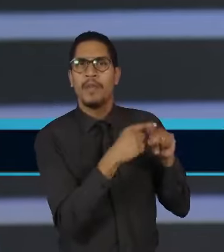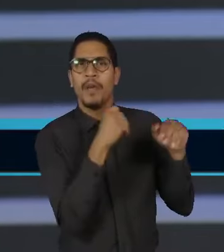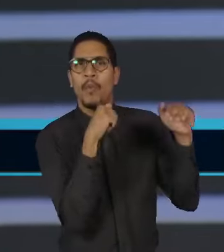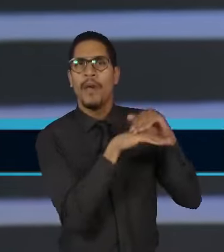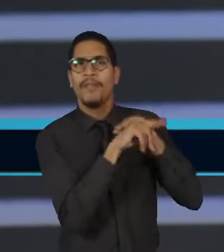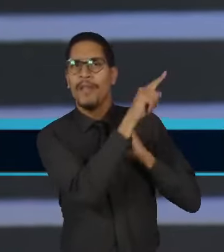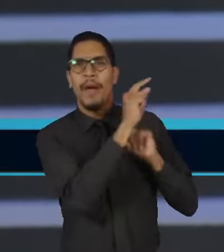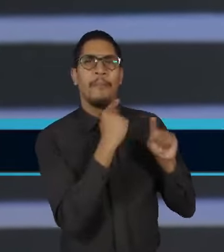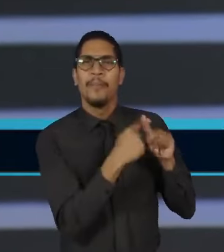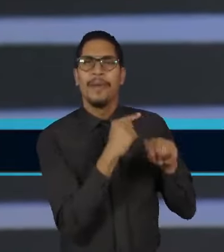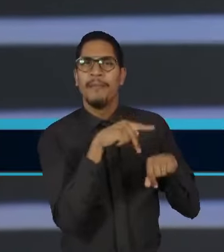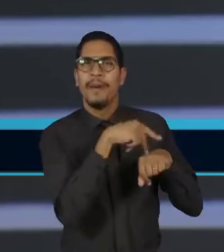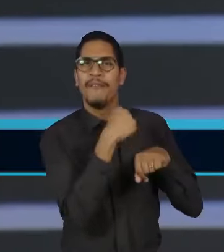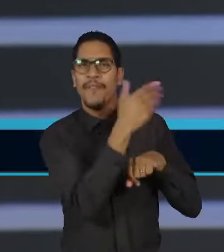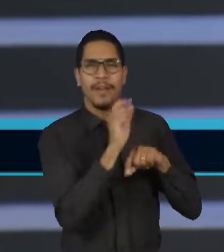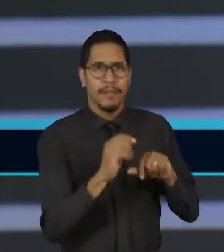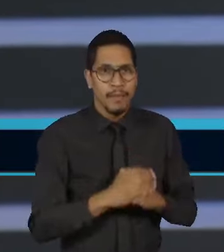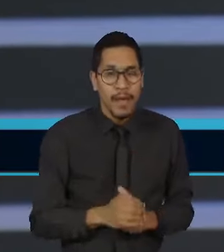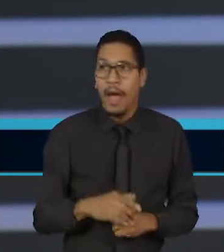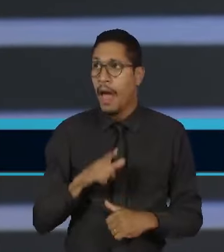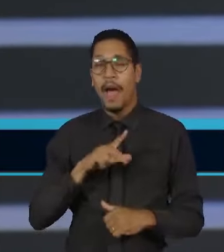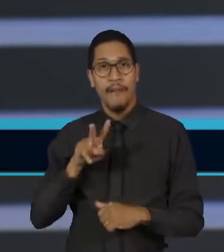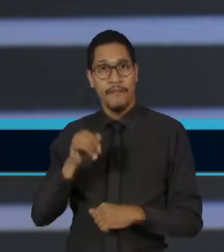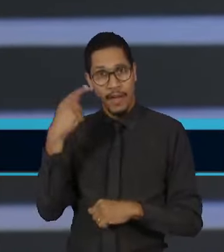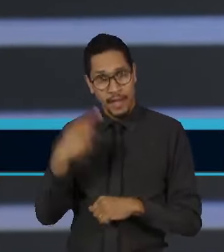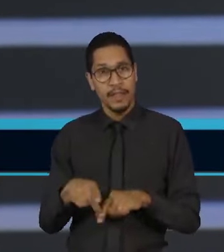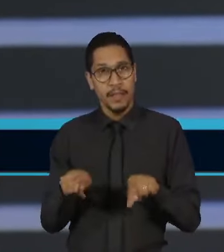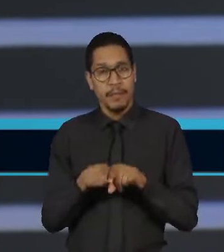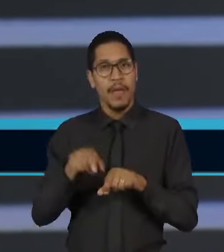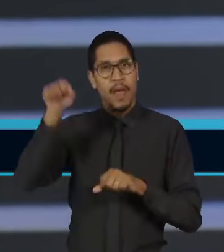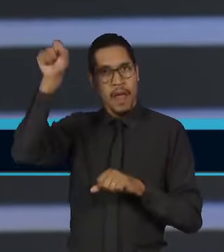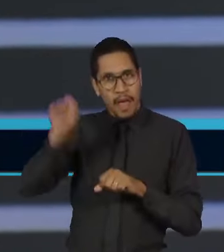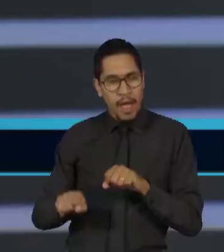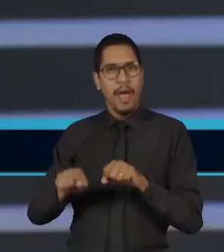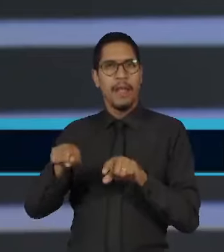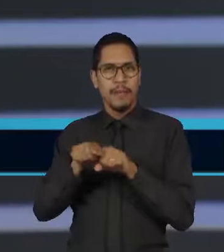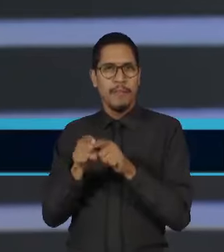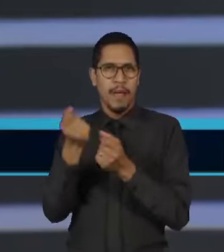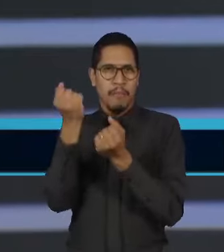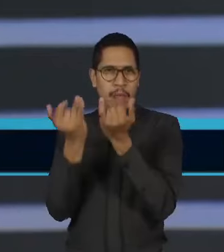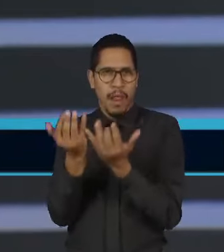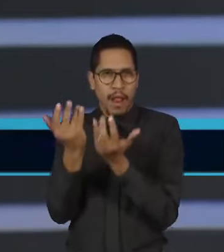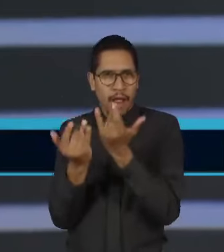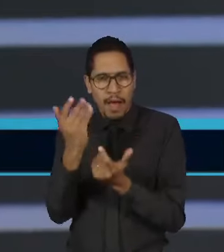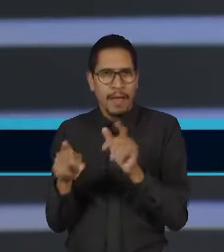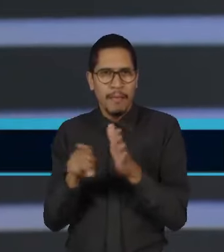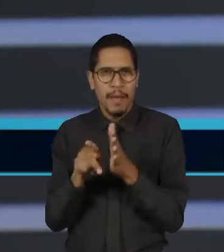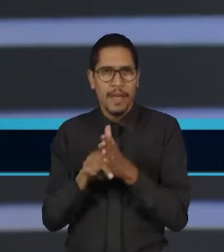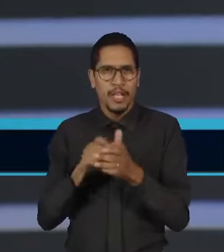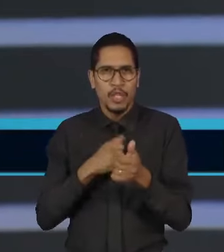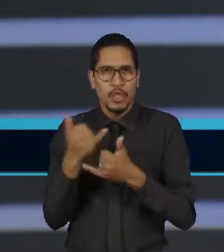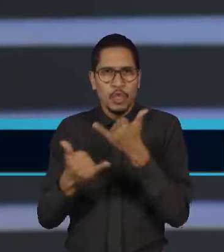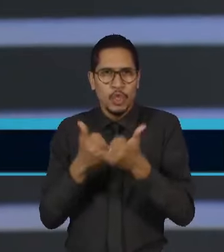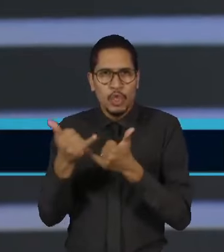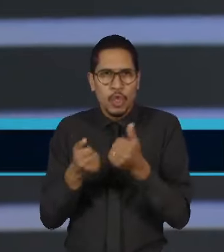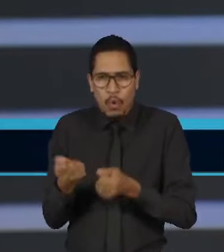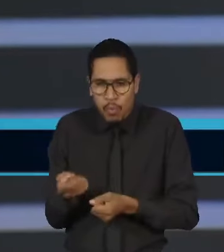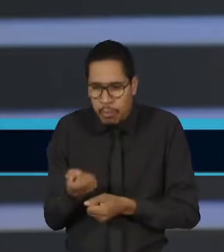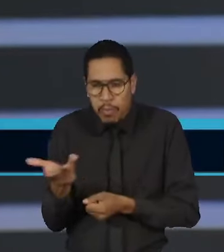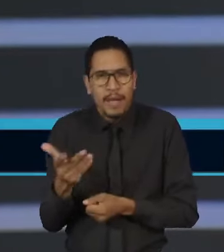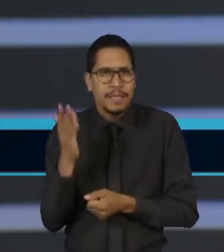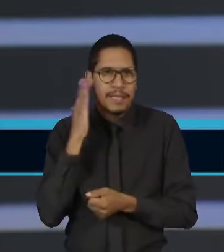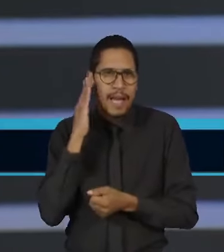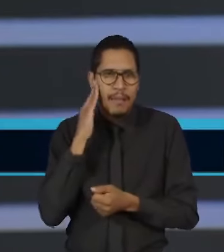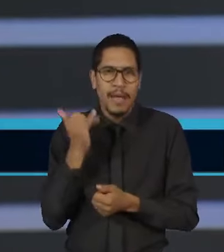agora ampliar os jogos Então vamos criar Cassino E aí a partir da arrecadação de cassino isso é piada PR discutir seriamente os parlamentares T levar a sério essa